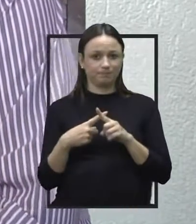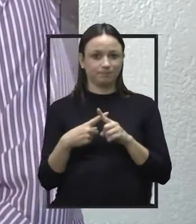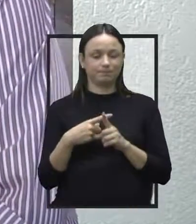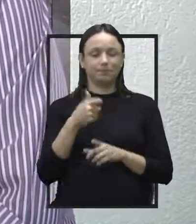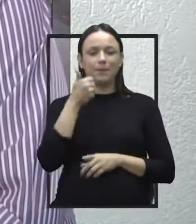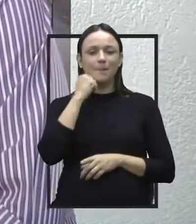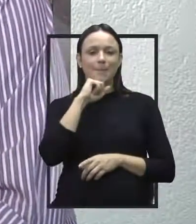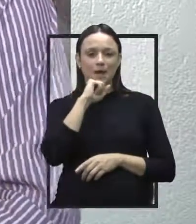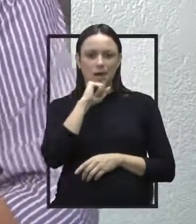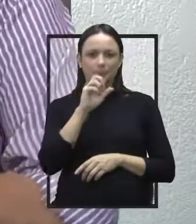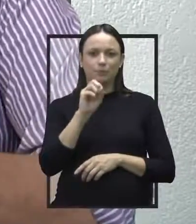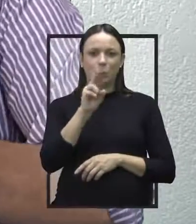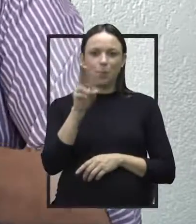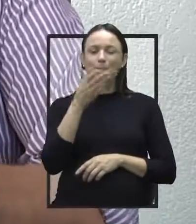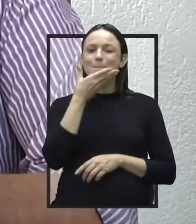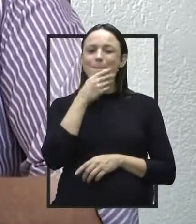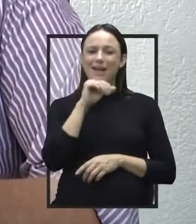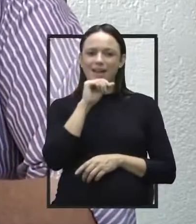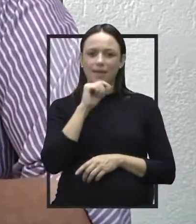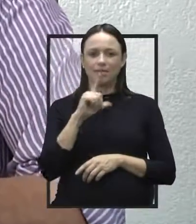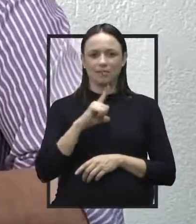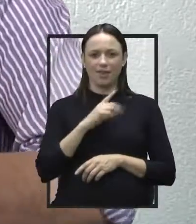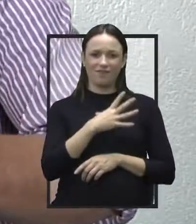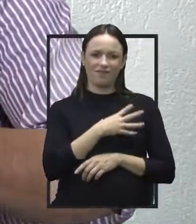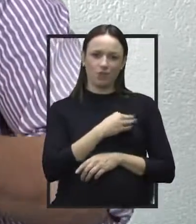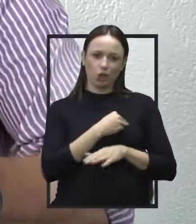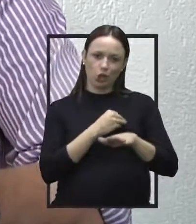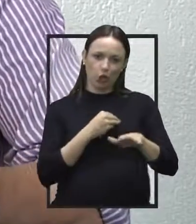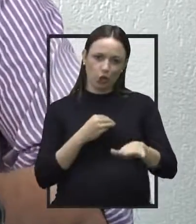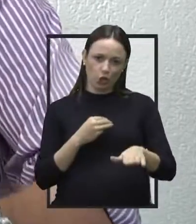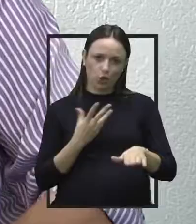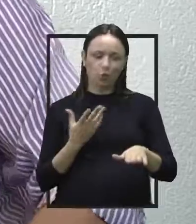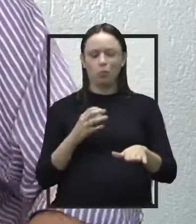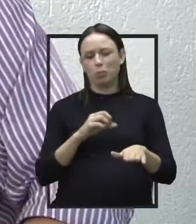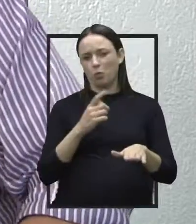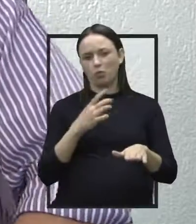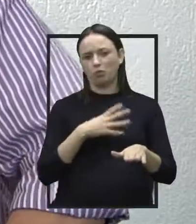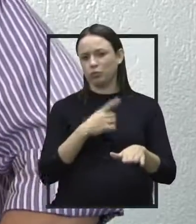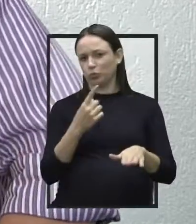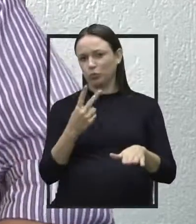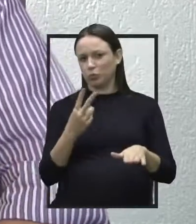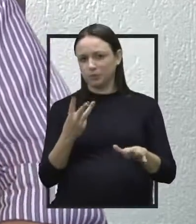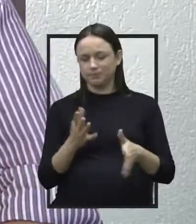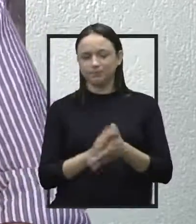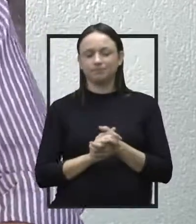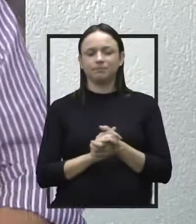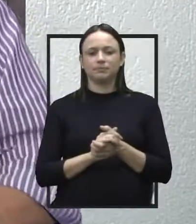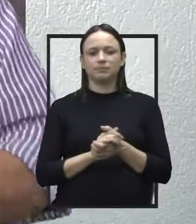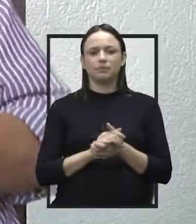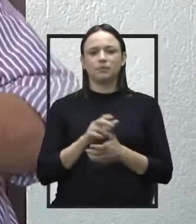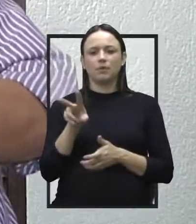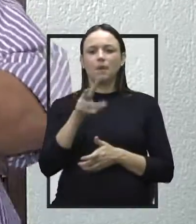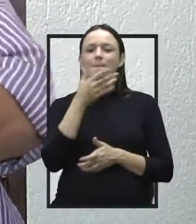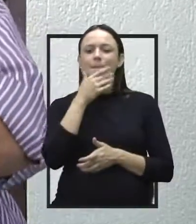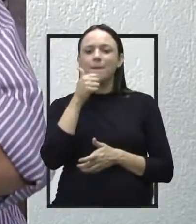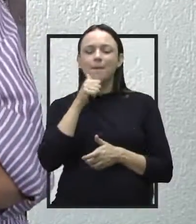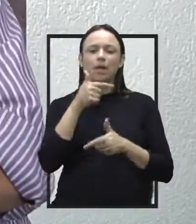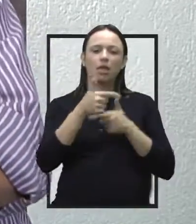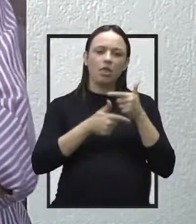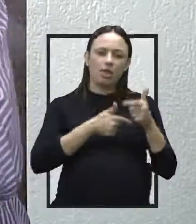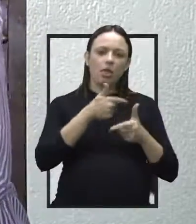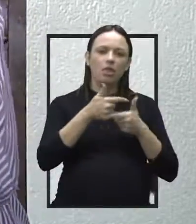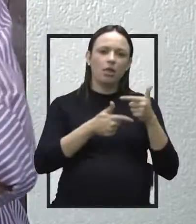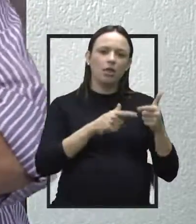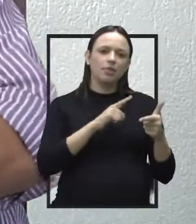a mãe, o pai que tem um filho ou alguns filhos e que trabalham e que precisam colocar